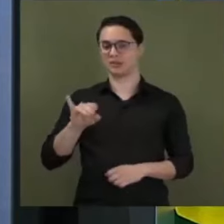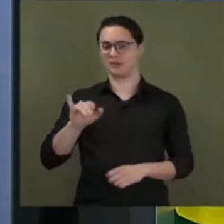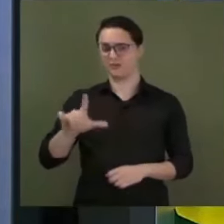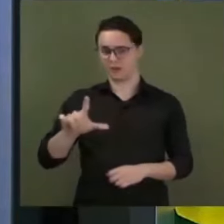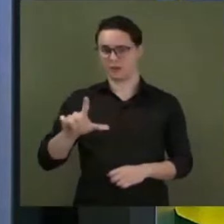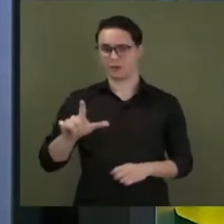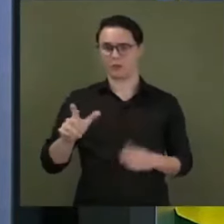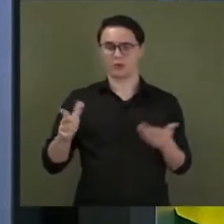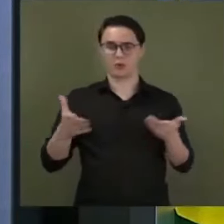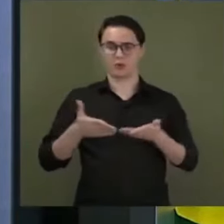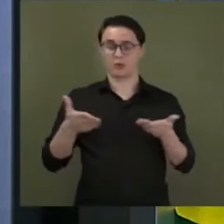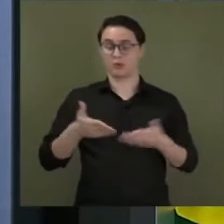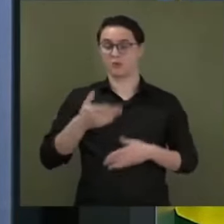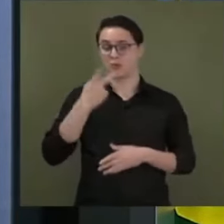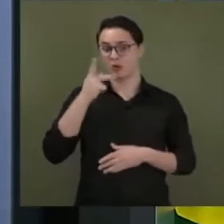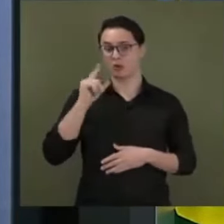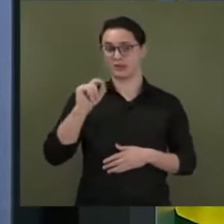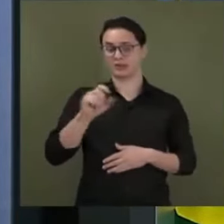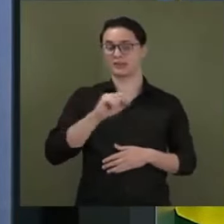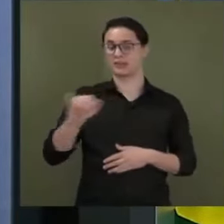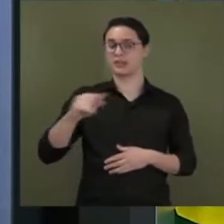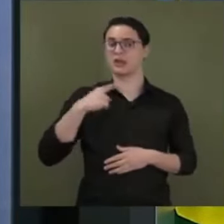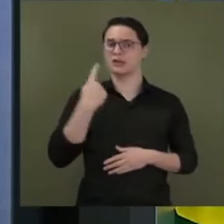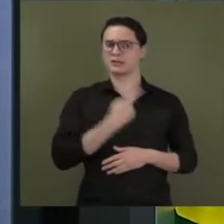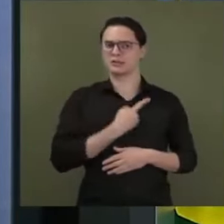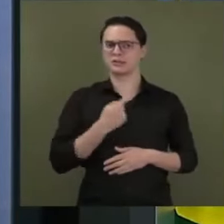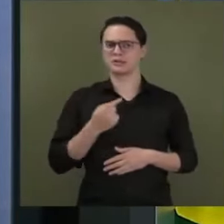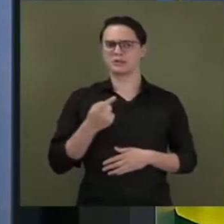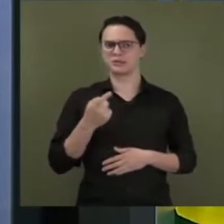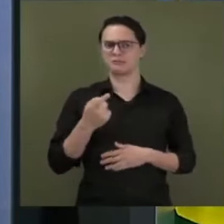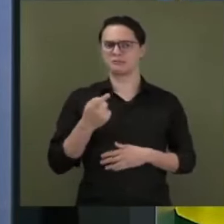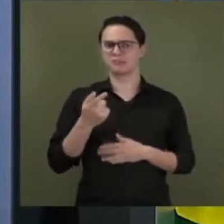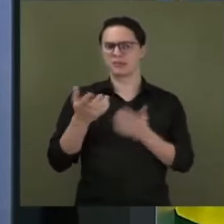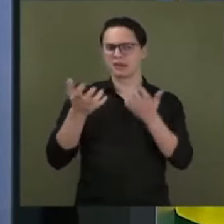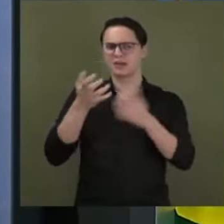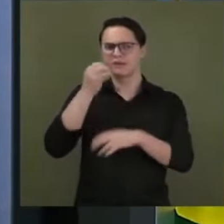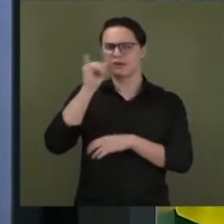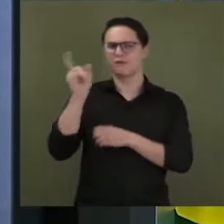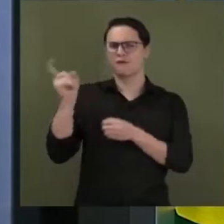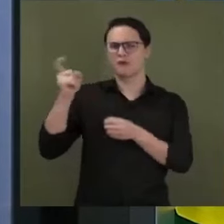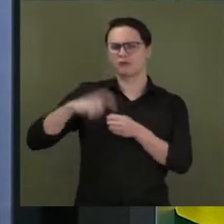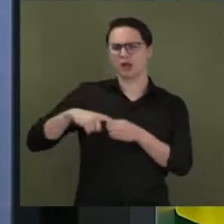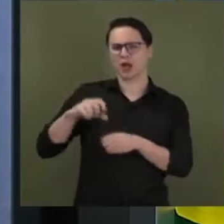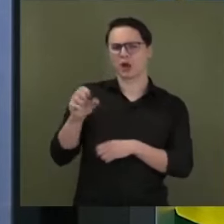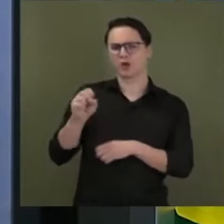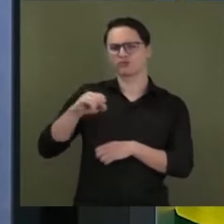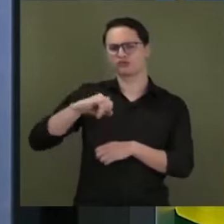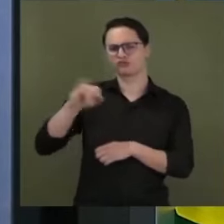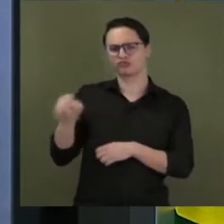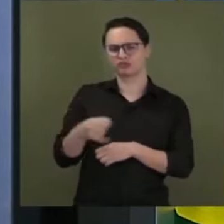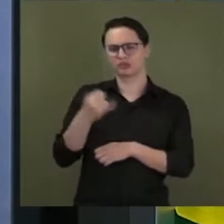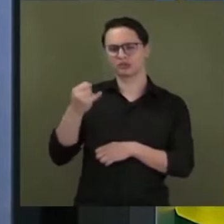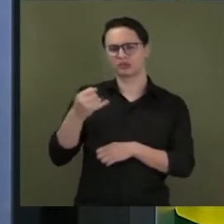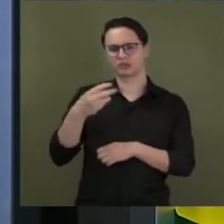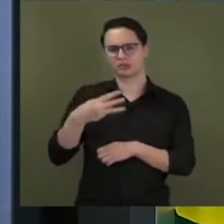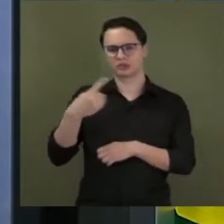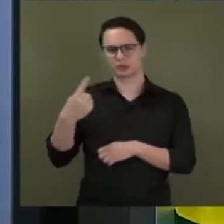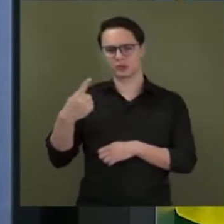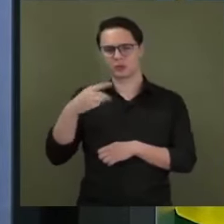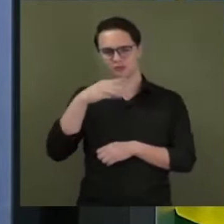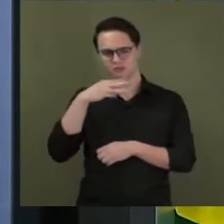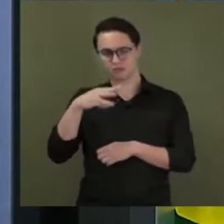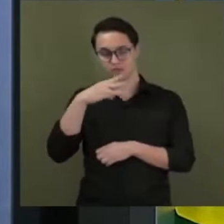isso Se nós queremos que não temos a 8 de janeiro não voltemos a 31 de Março o